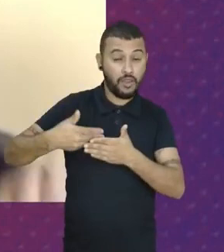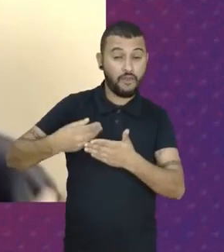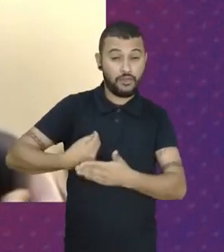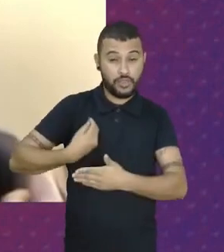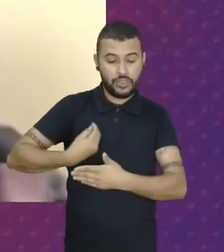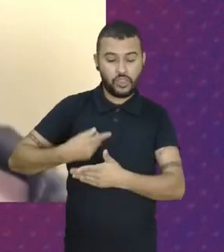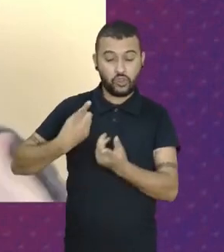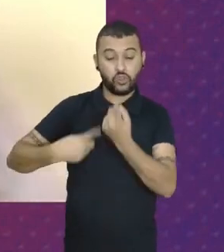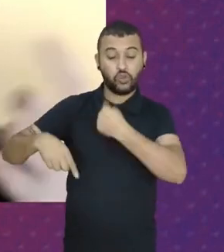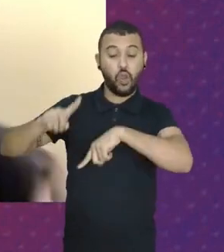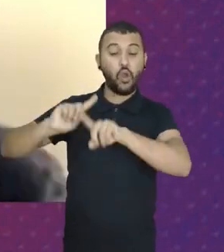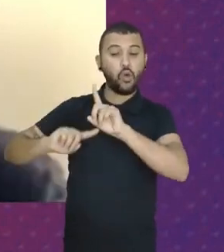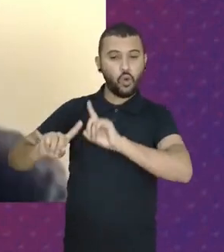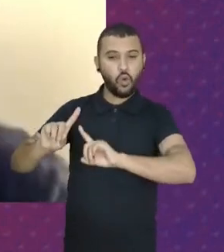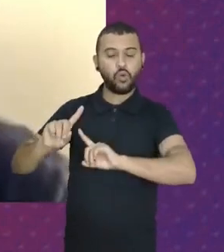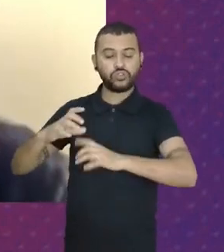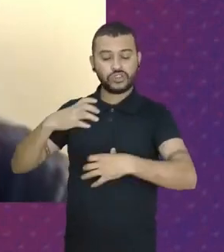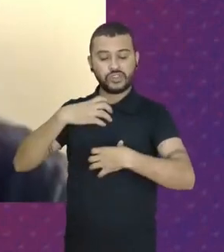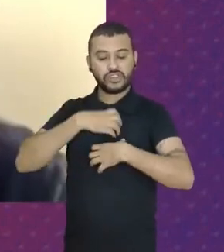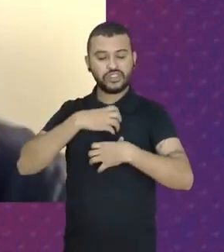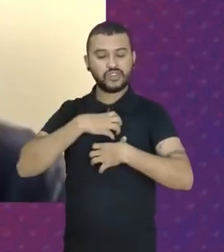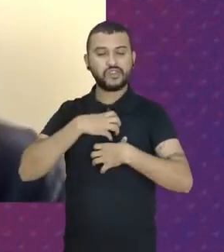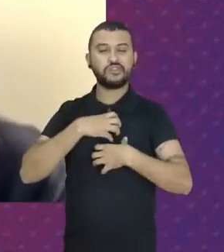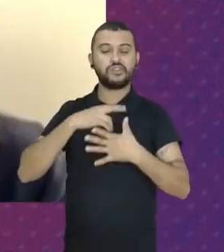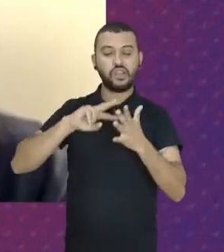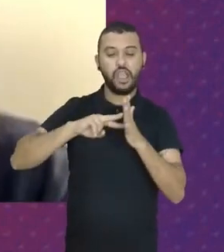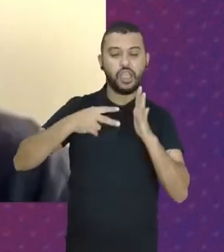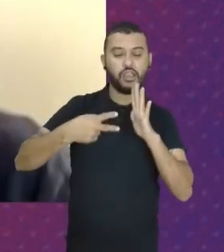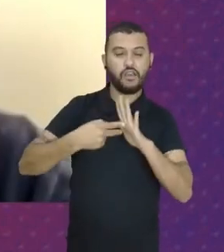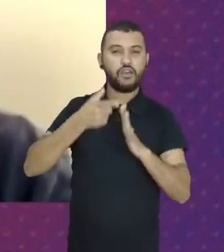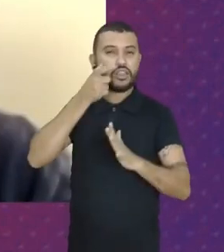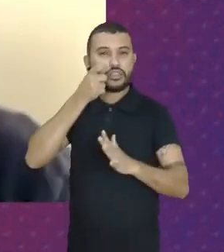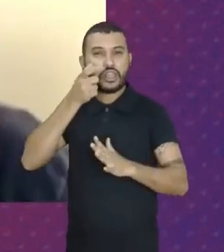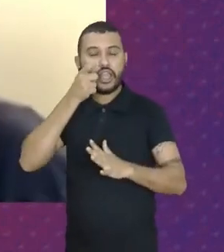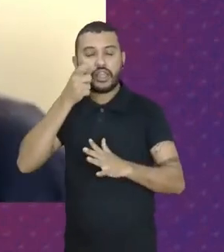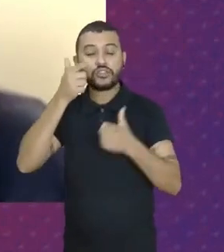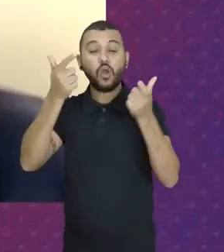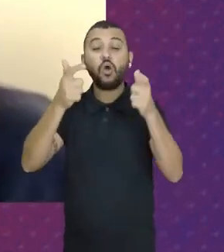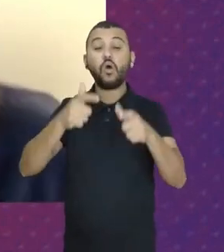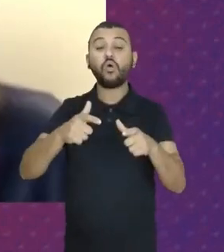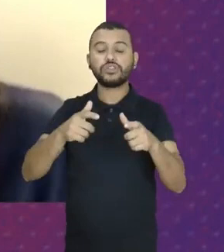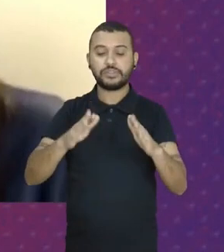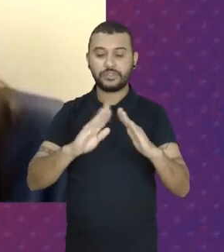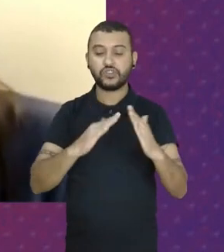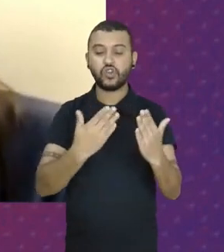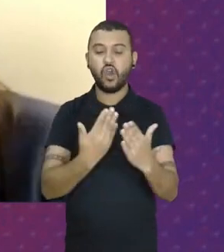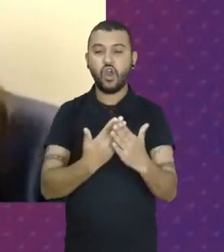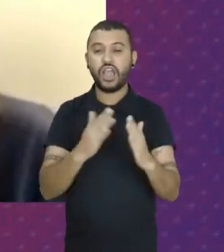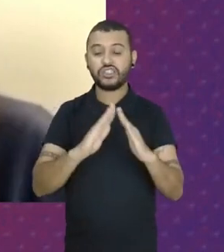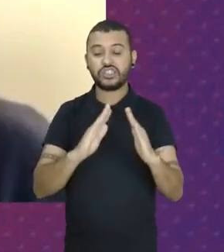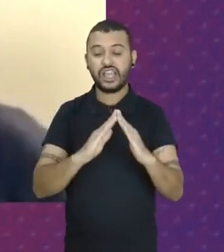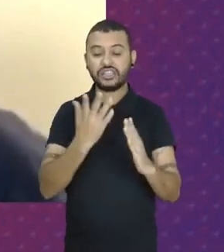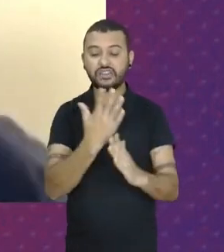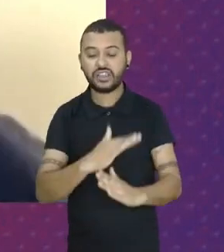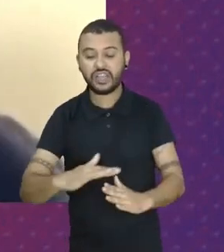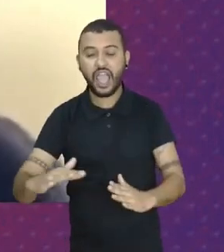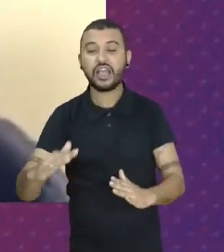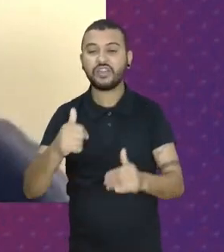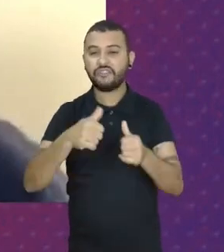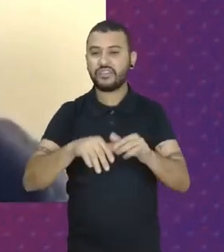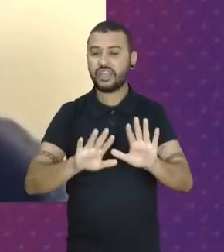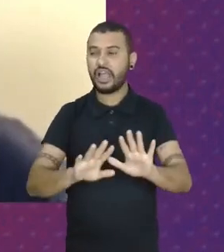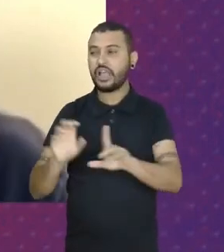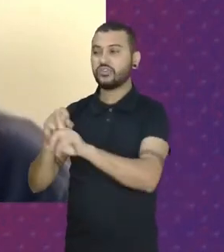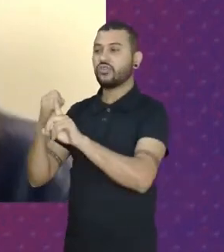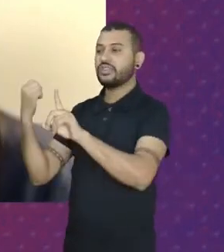essa mudança, inclusive na perspectiva do lugar, né, da creche na